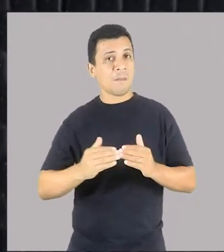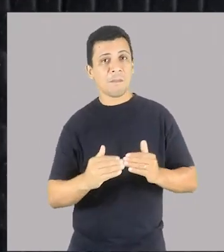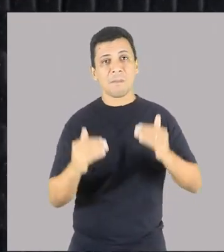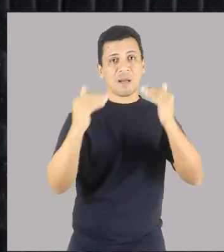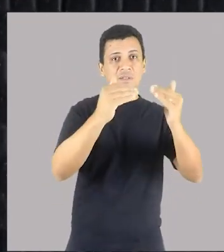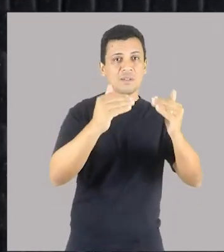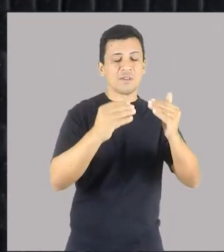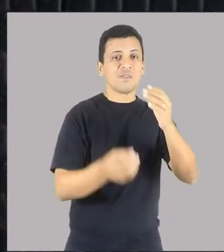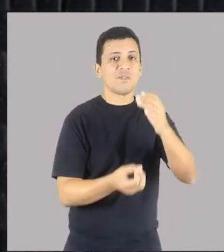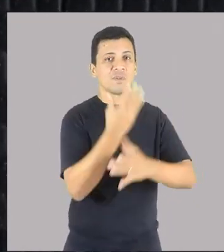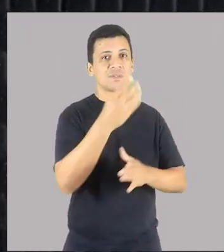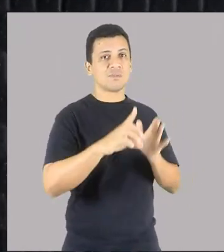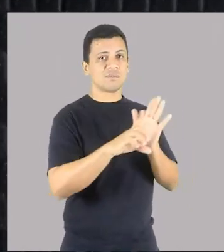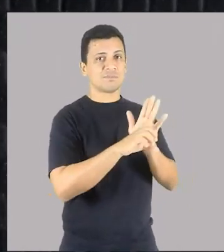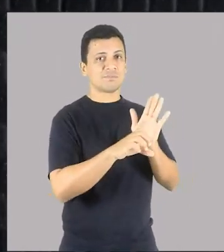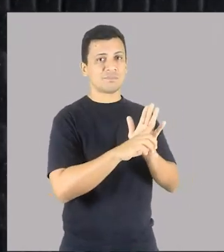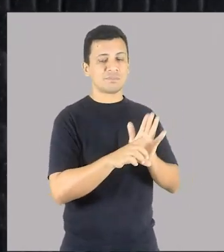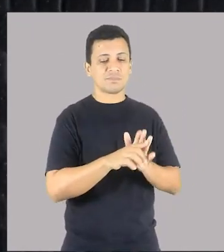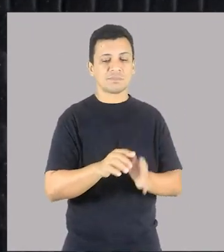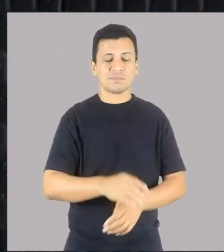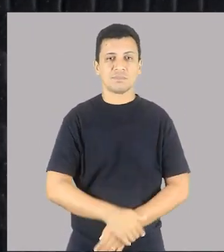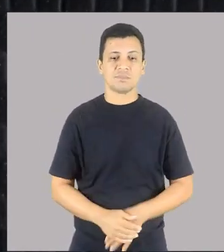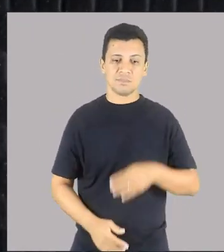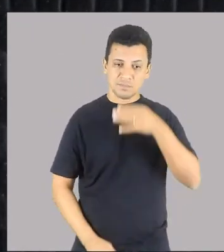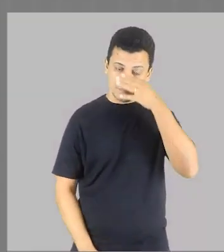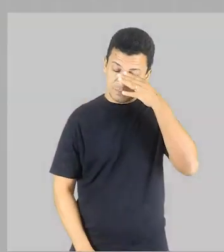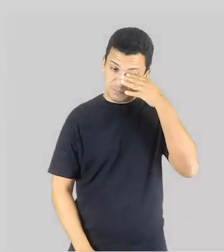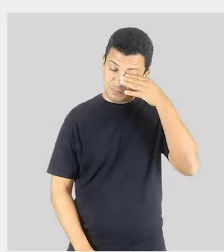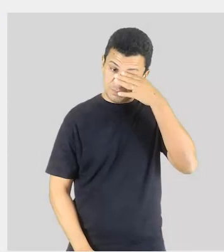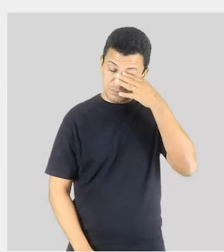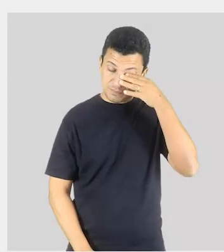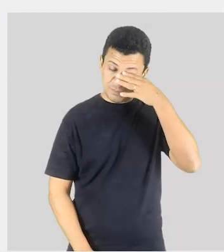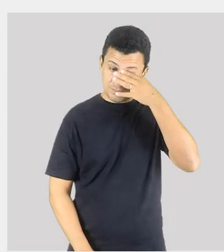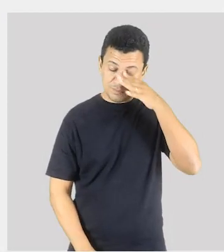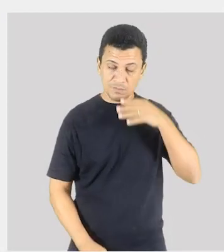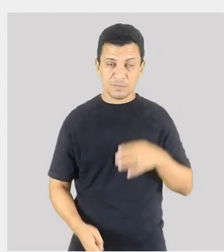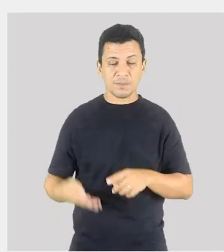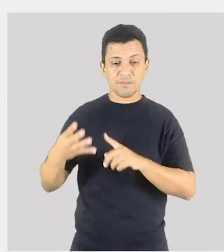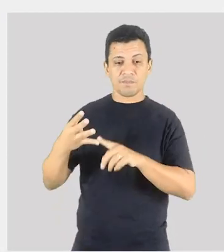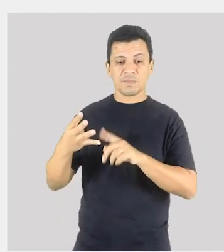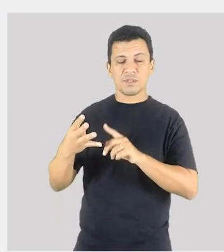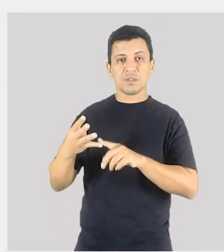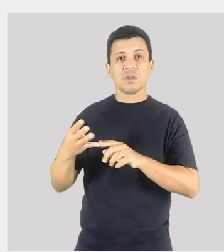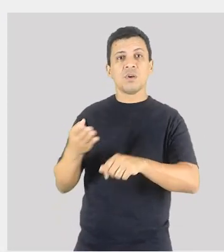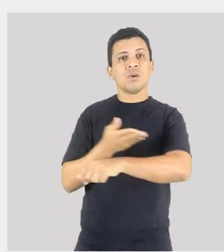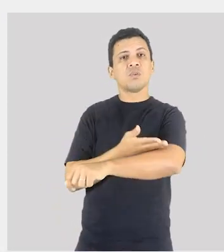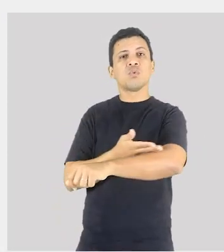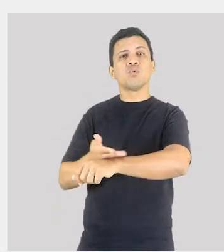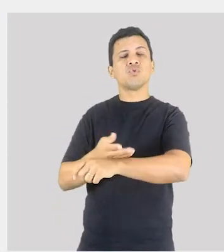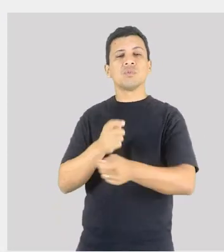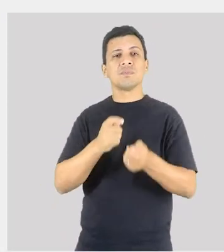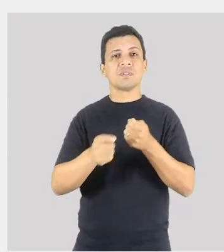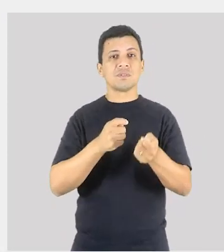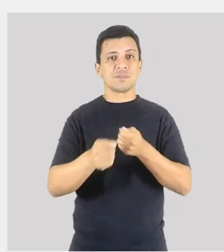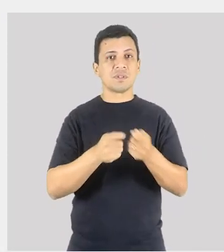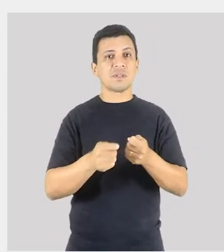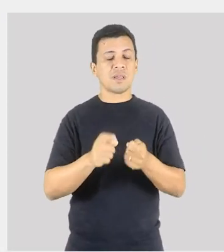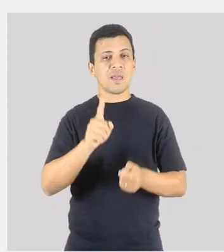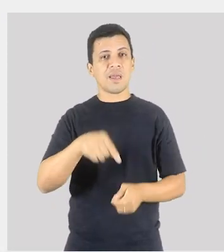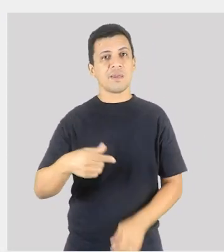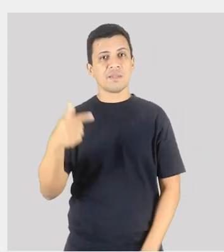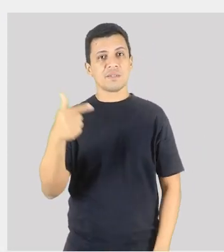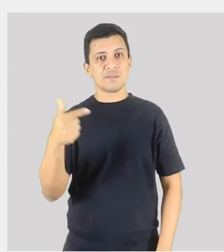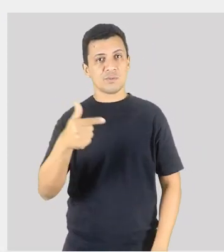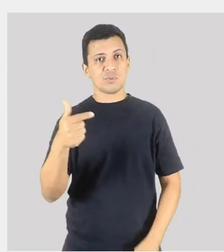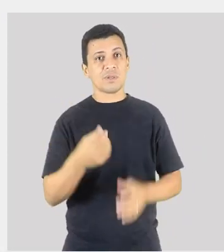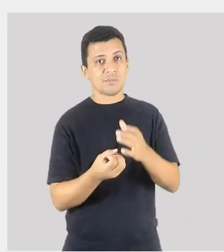já predeterminaram, entendem? Bom, já os costumes administrativos, eles são fonte secundária e